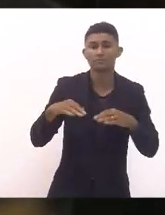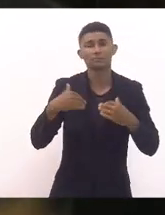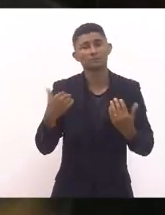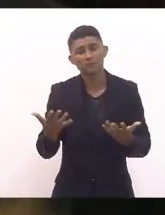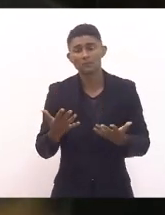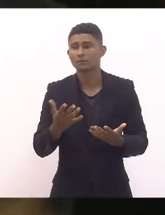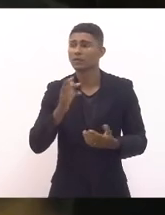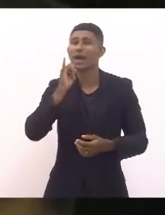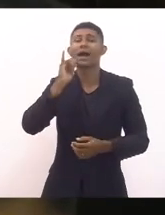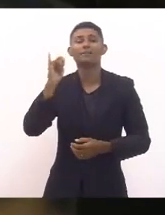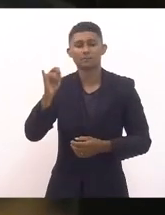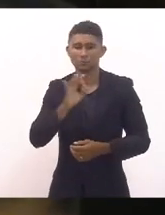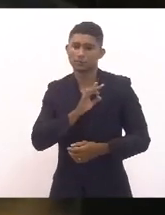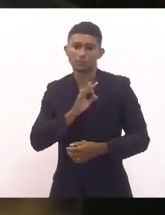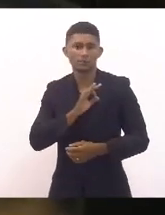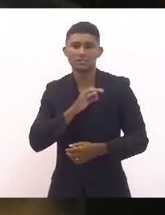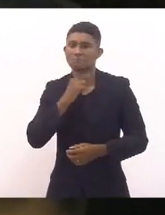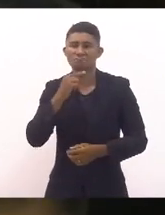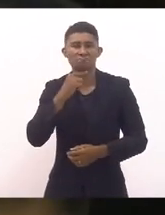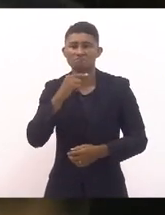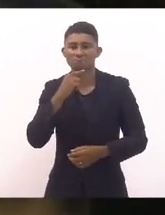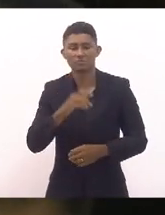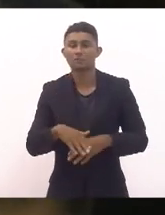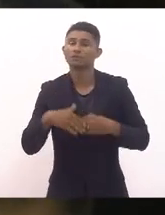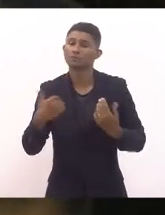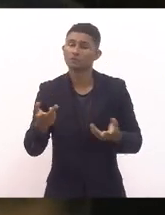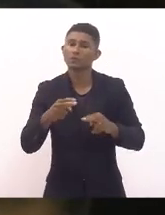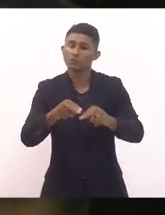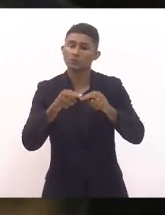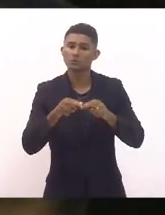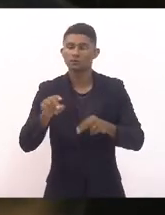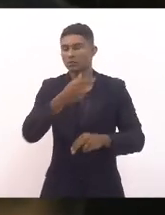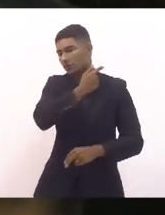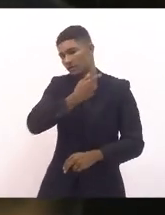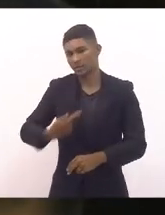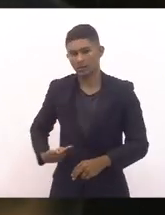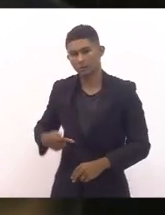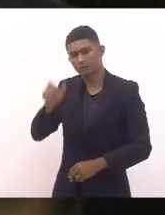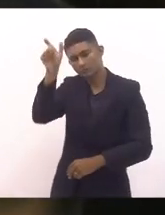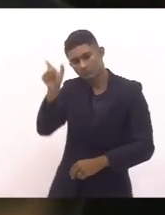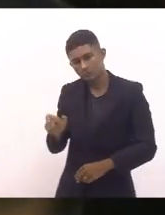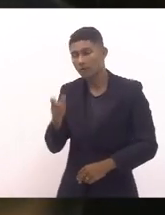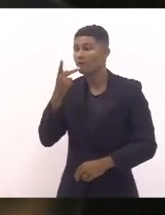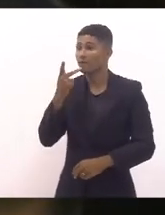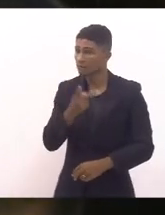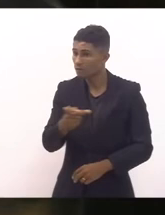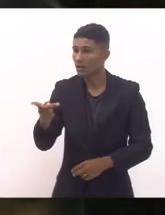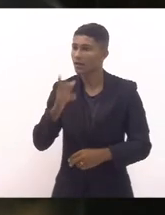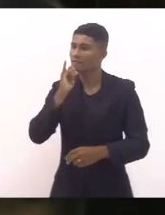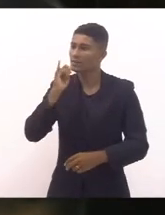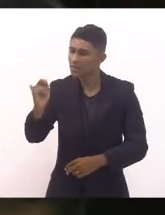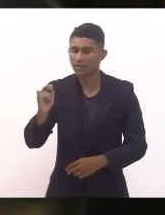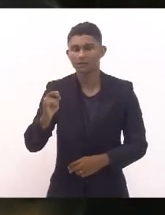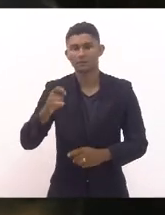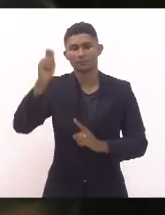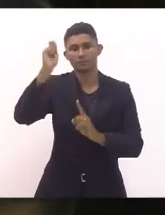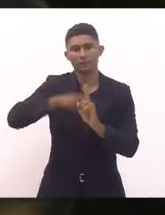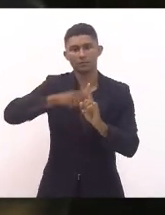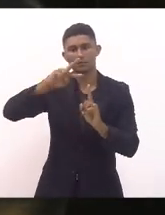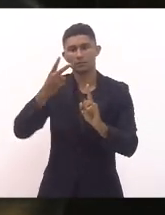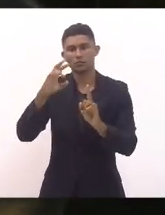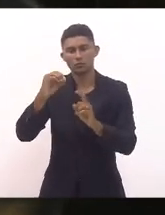Portanto, falando deste problema com o governador, em julho de 2021,